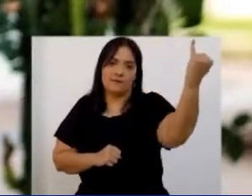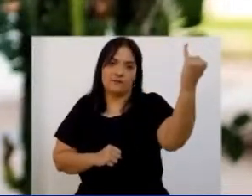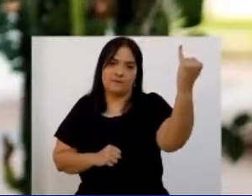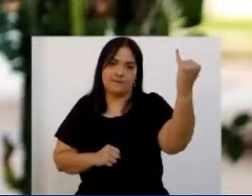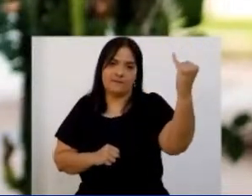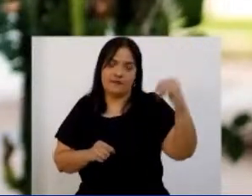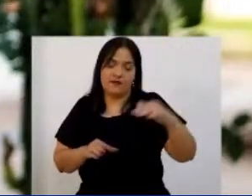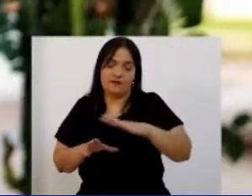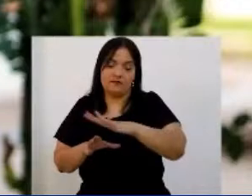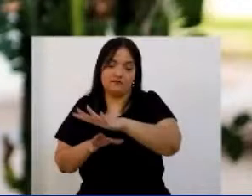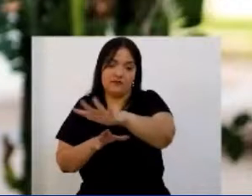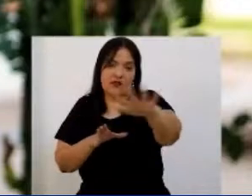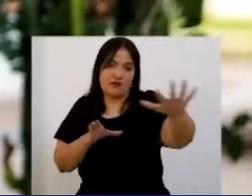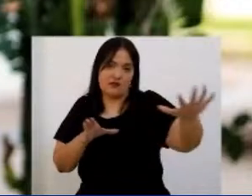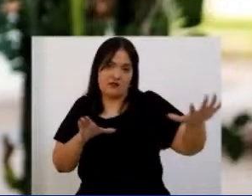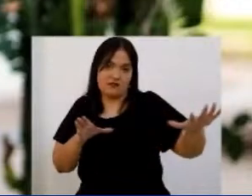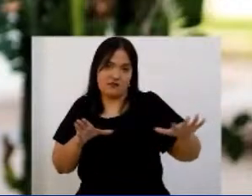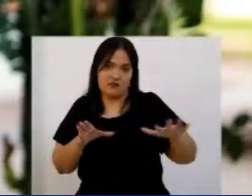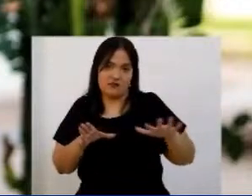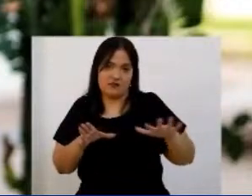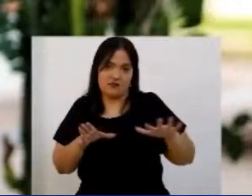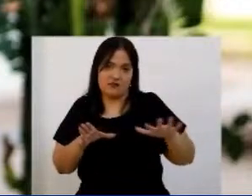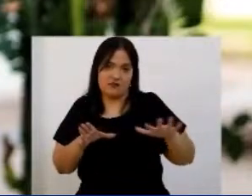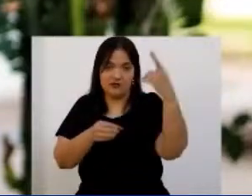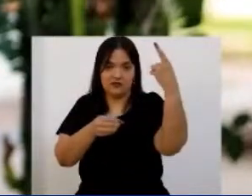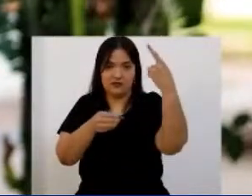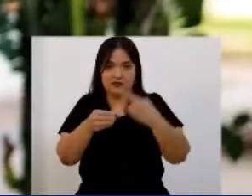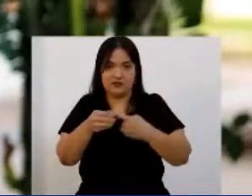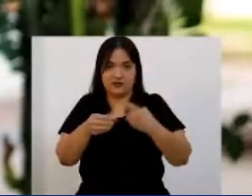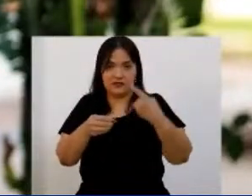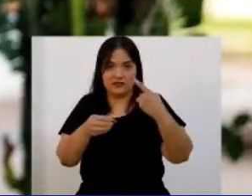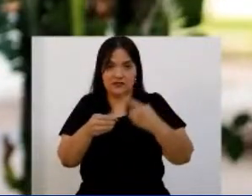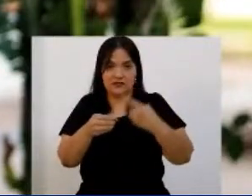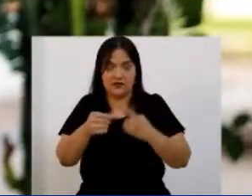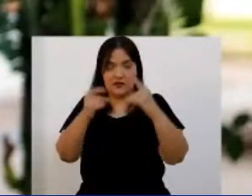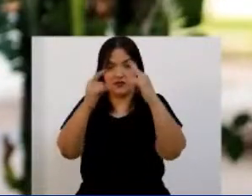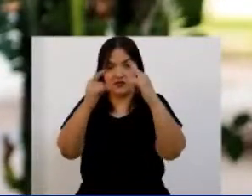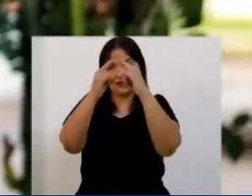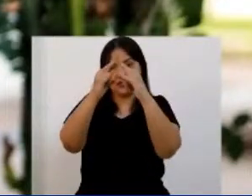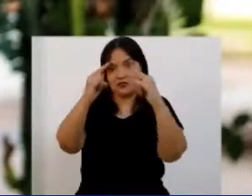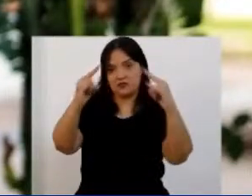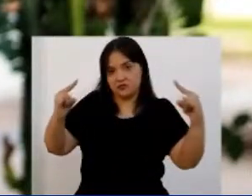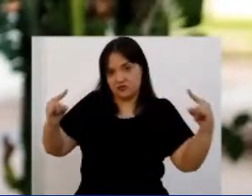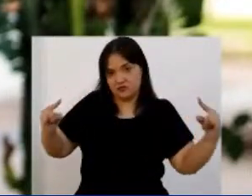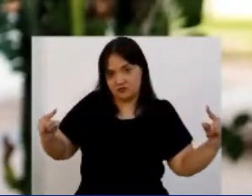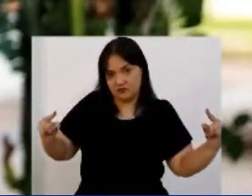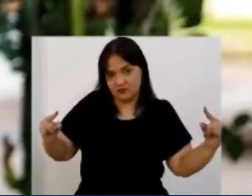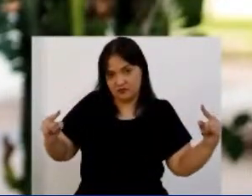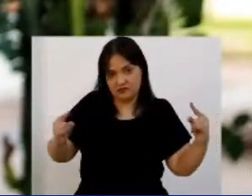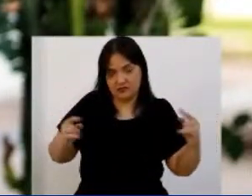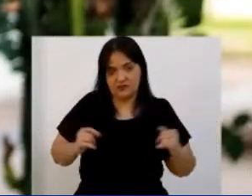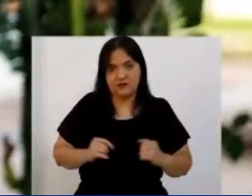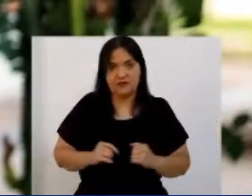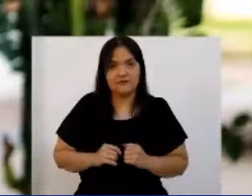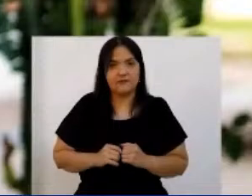na região, na cidade e na instituição,